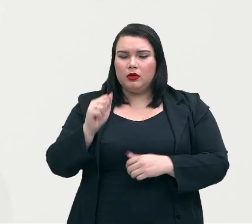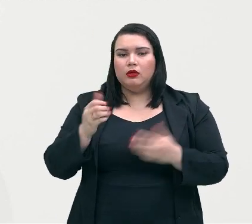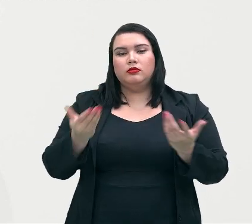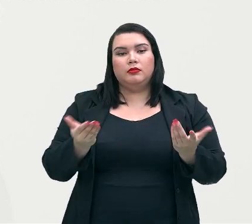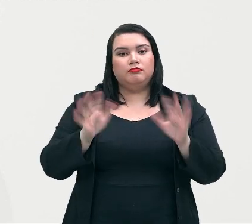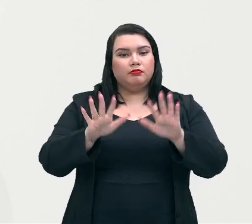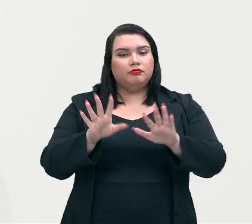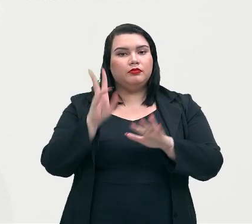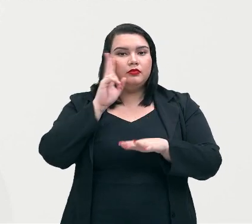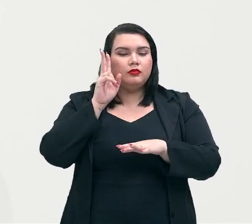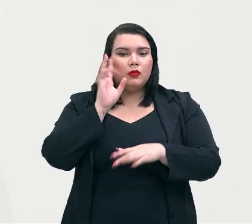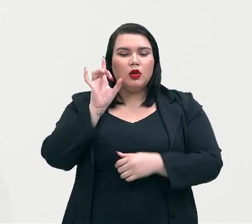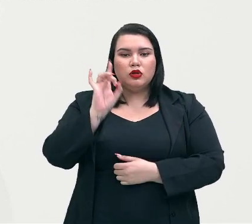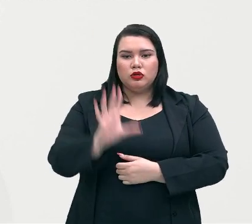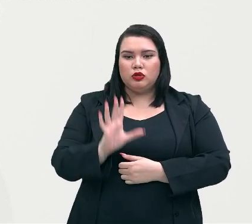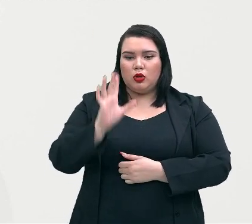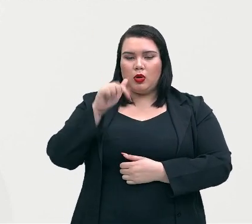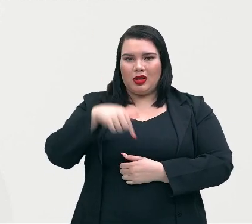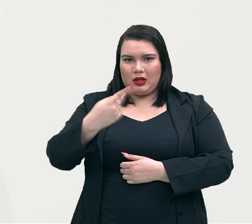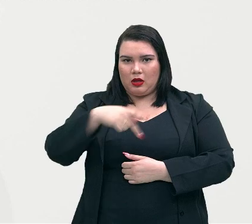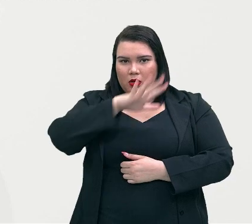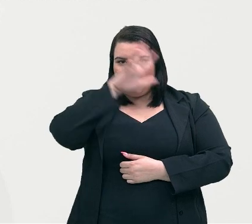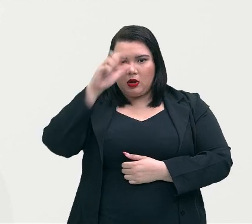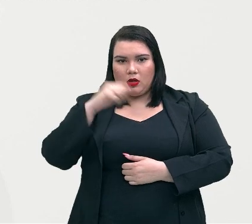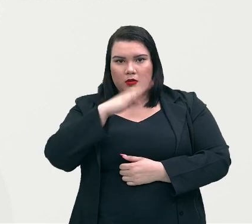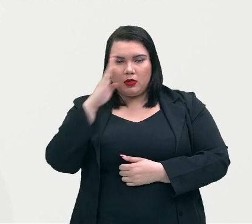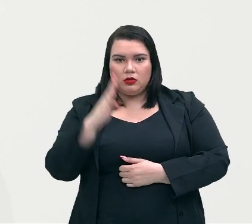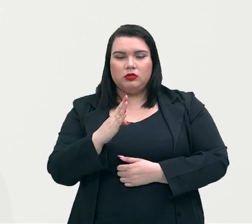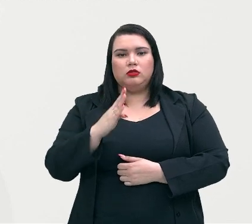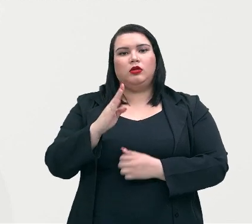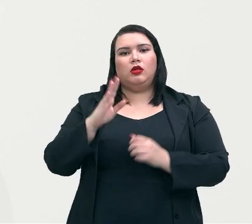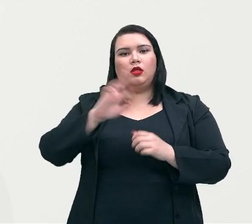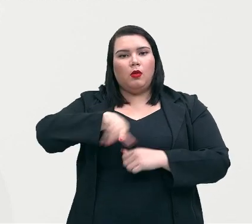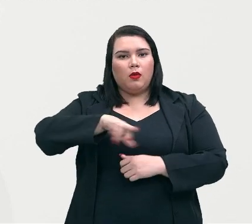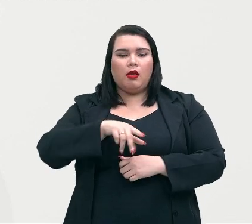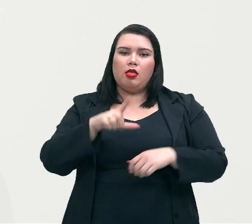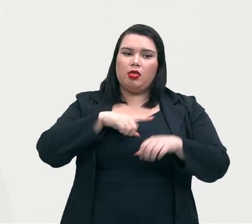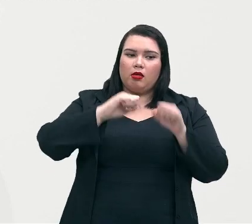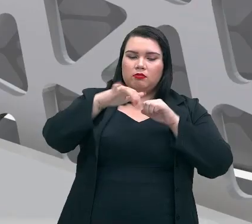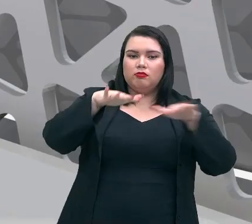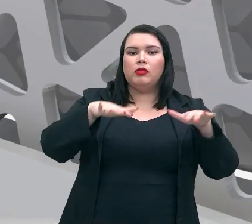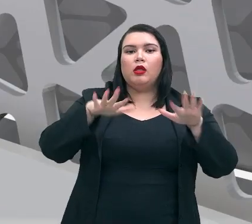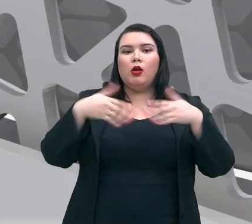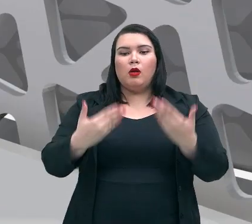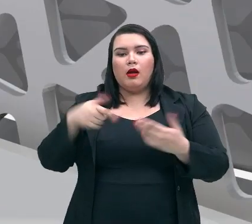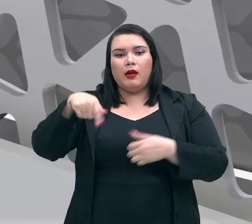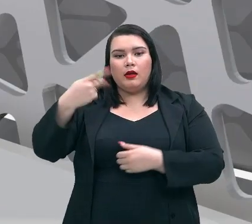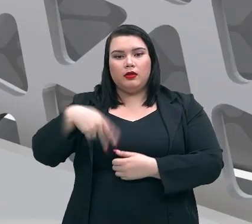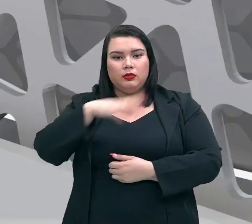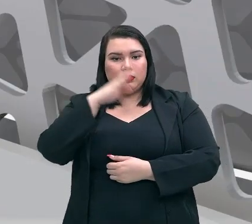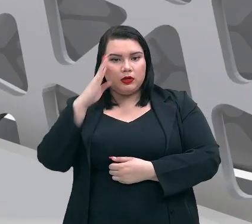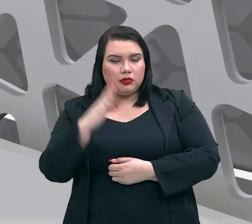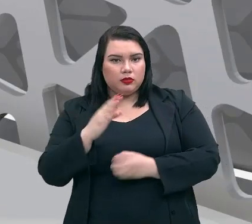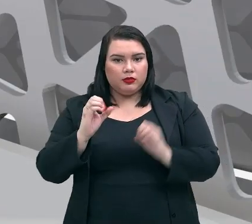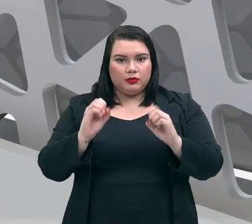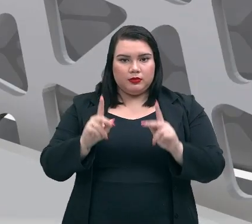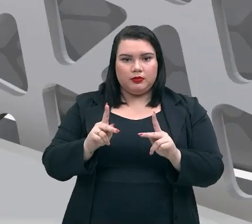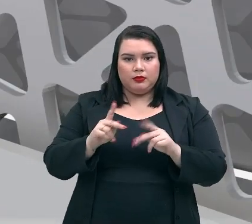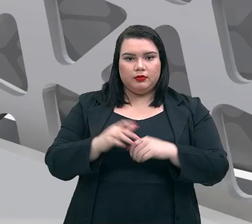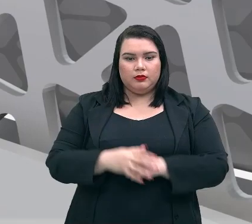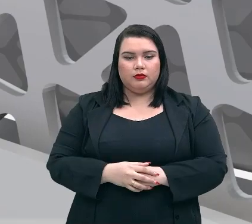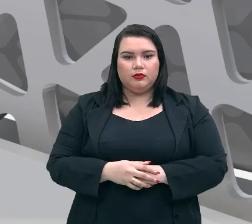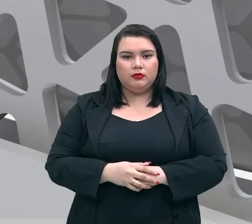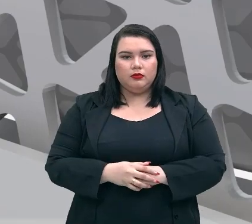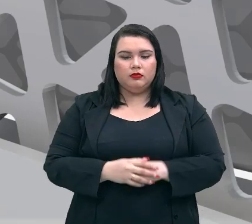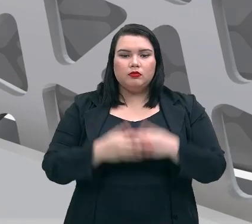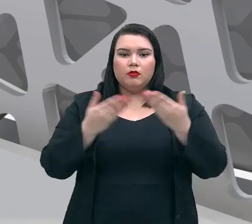amazônica não está somente no Brasil, tá? A do Rio Tocantins-Araguaia está só no nosso território brasileiro, tá certo? E acaba